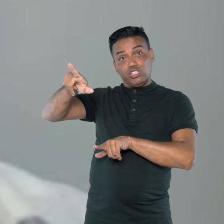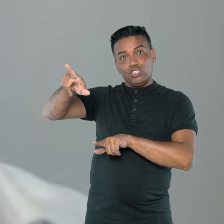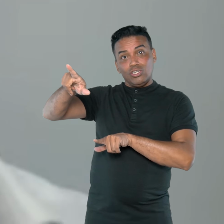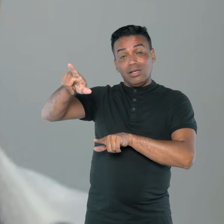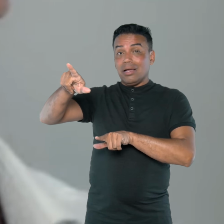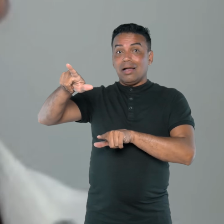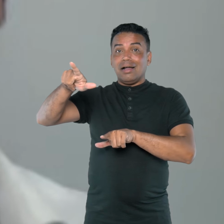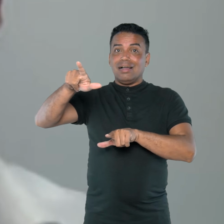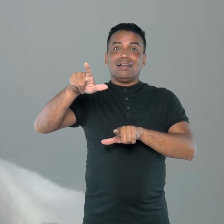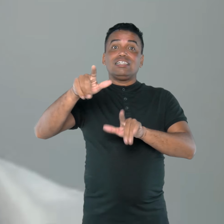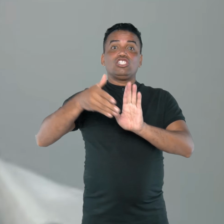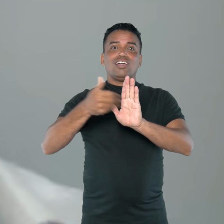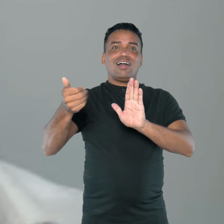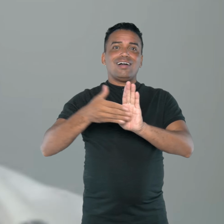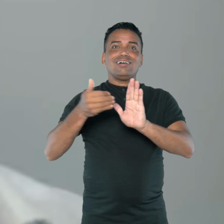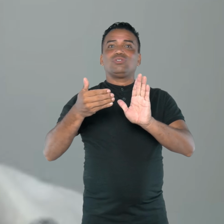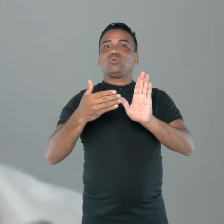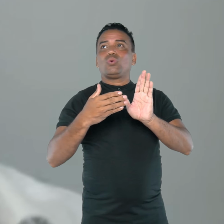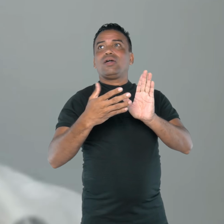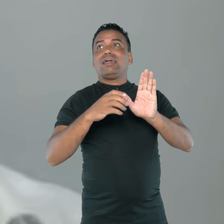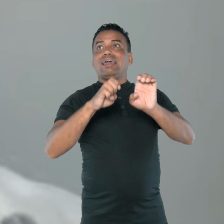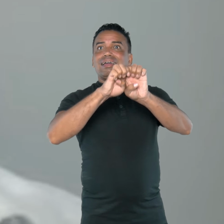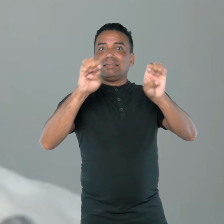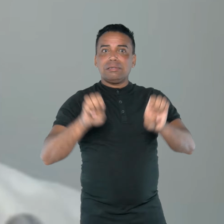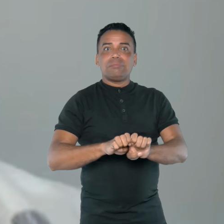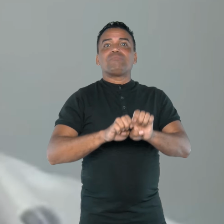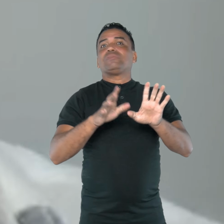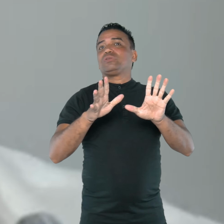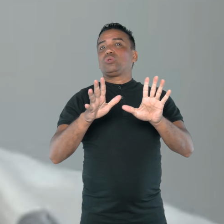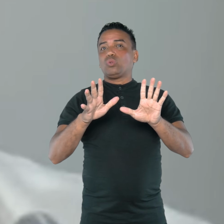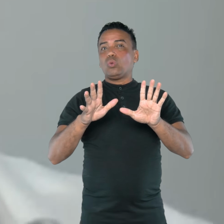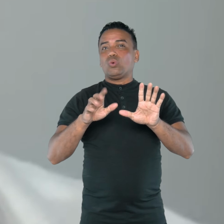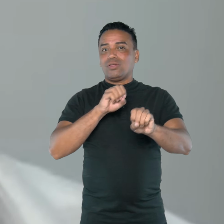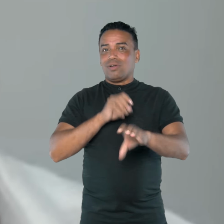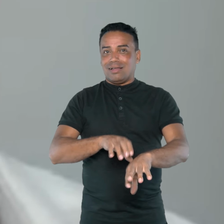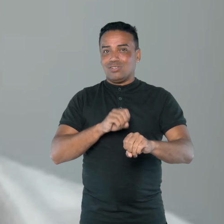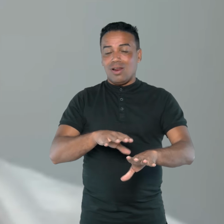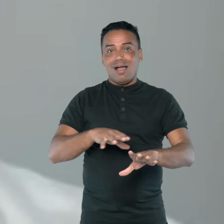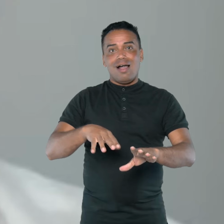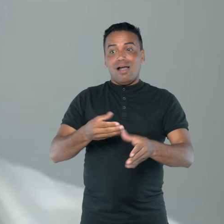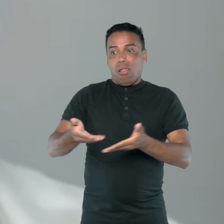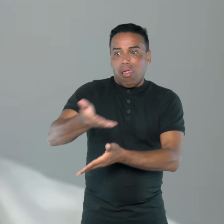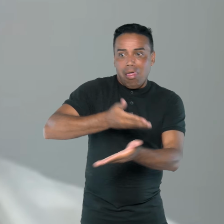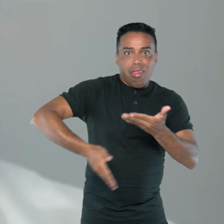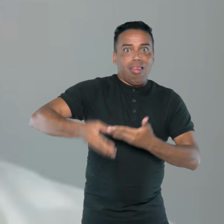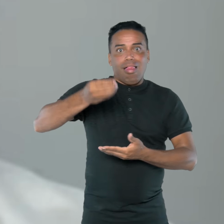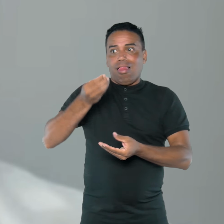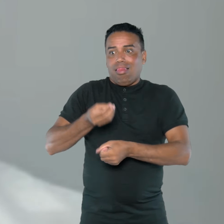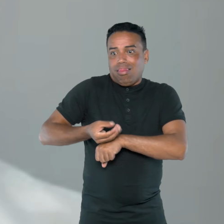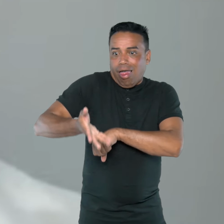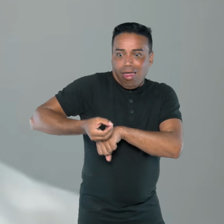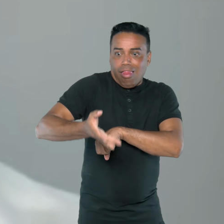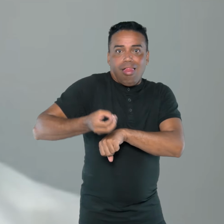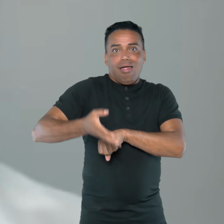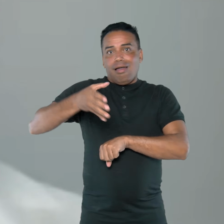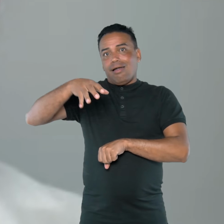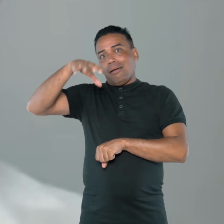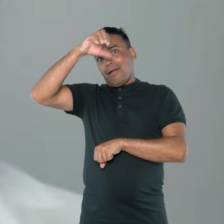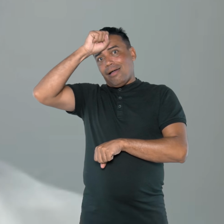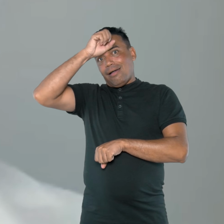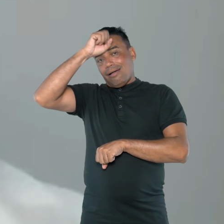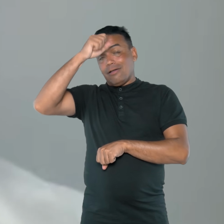formatos institucionais, né, de transmissão de saberes, né, principalmente quando a gente fala do sensível, né, porque o sensível não cabe